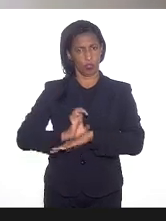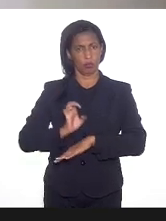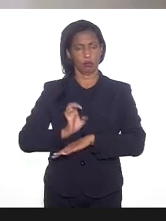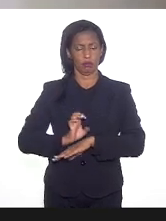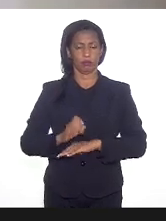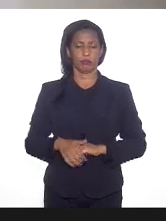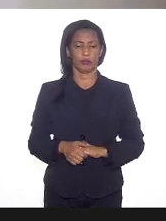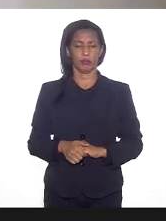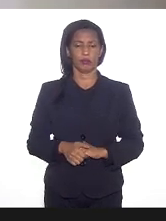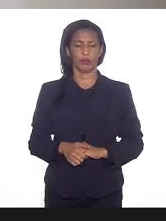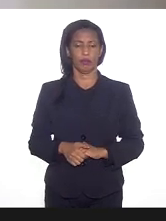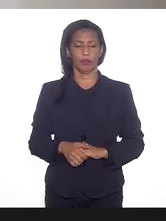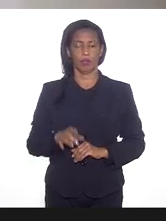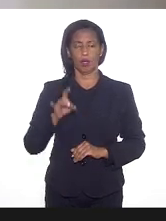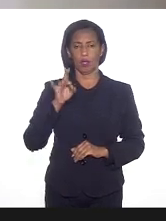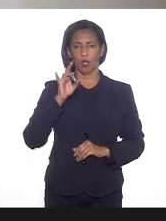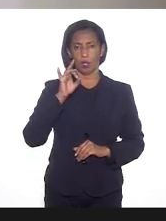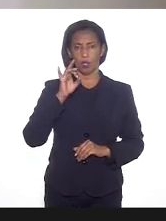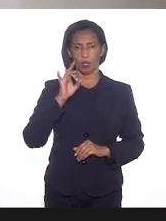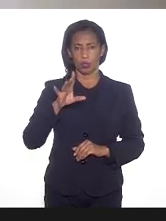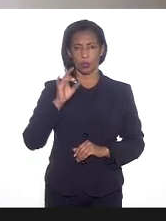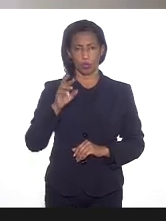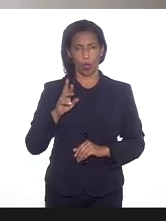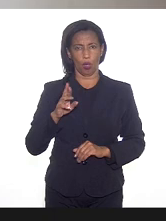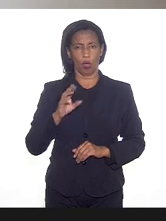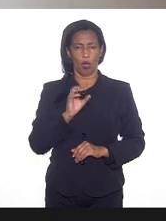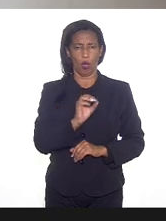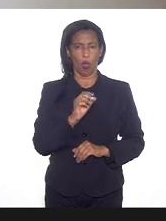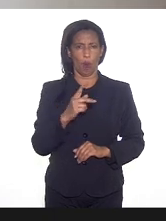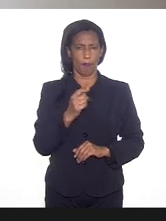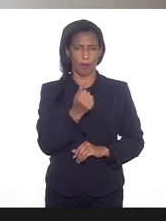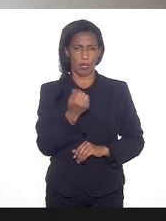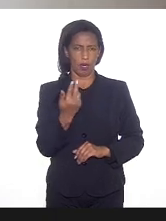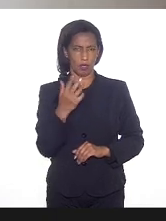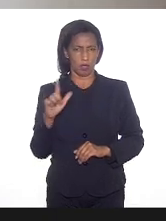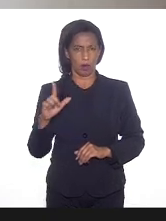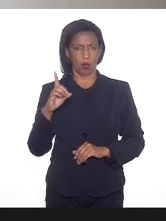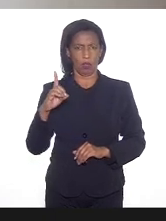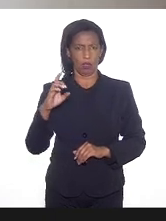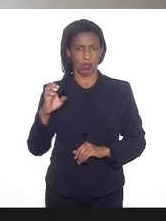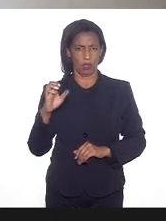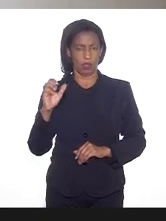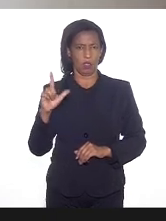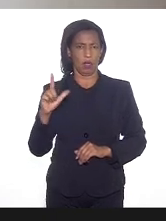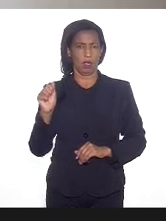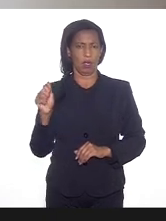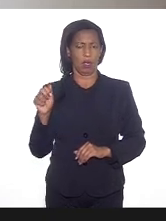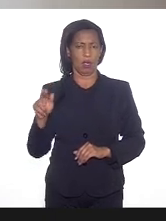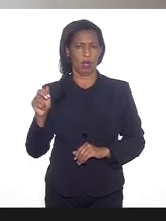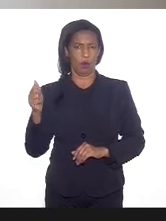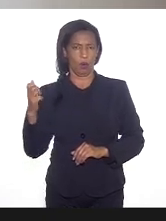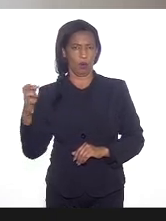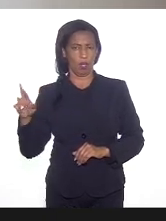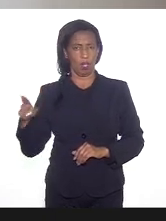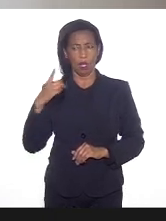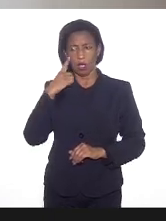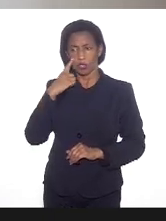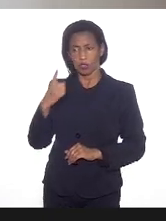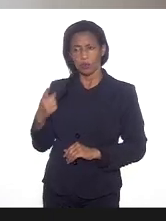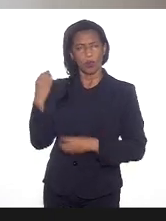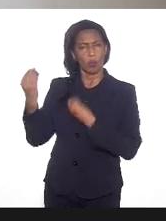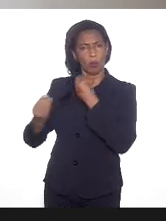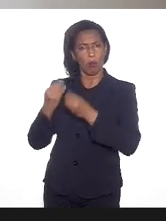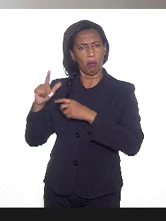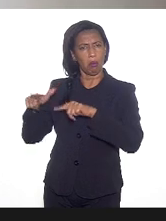né? Somente com a Operação Delaware, e o deputado Valdeque Carneiro, relator, vai falar disso aqui na apresentação do relatório, a gente viu como uma